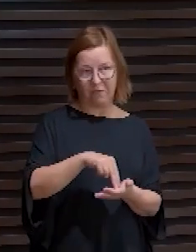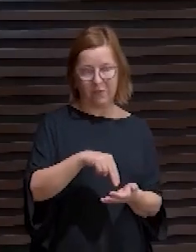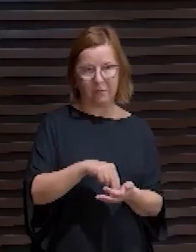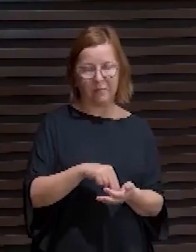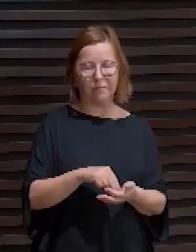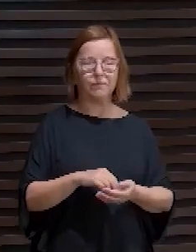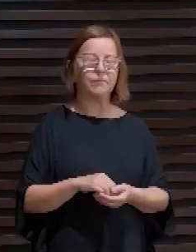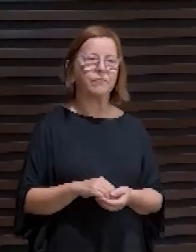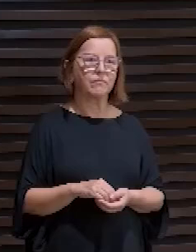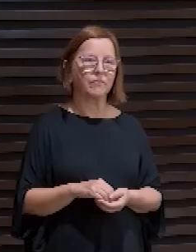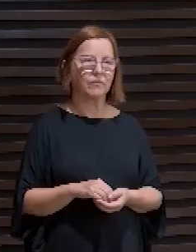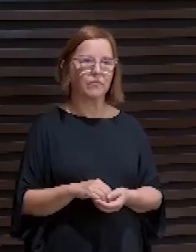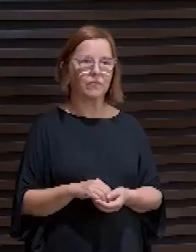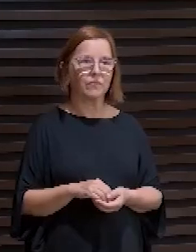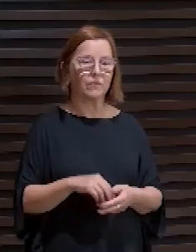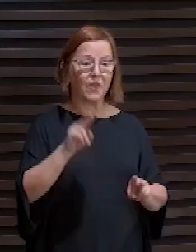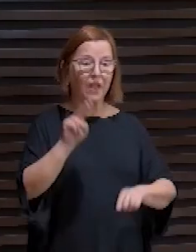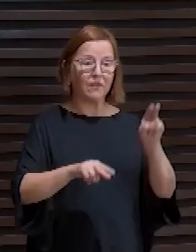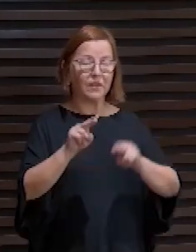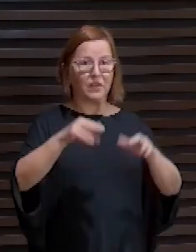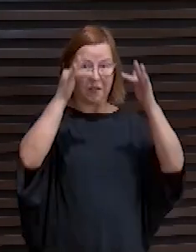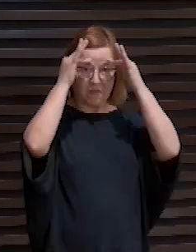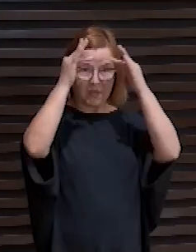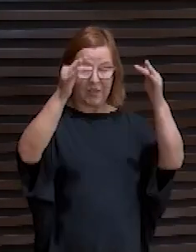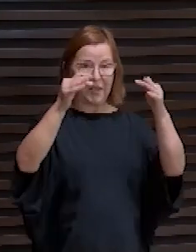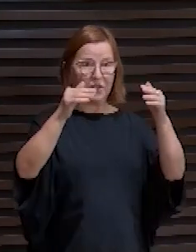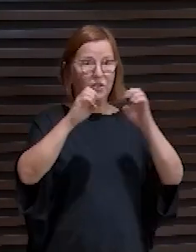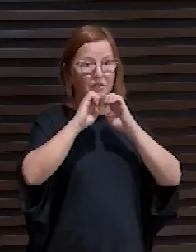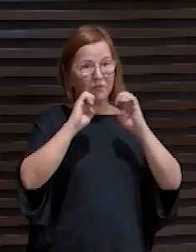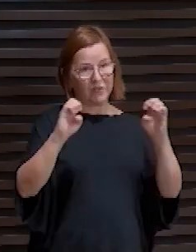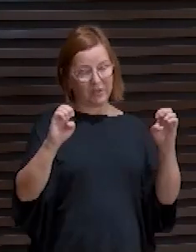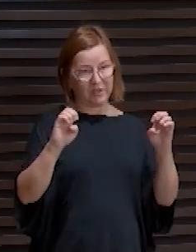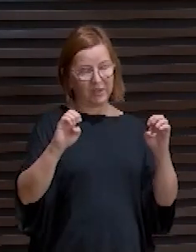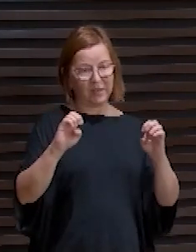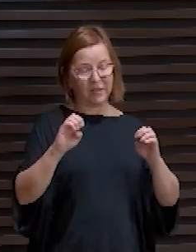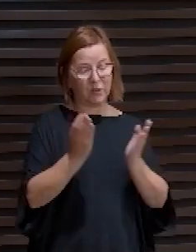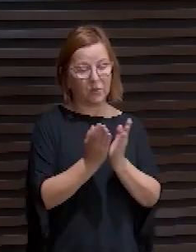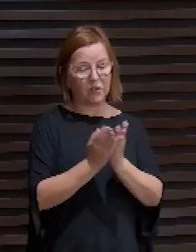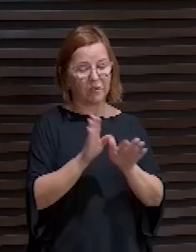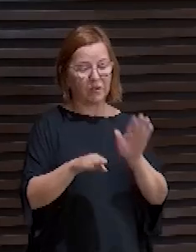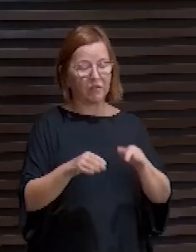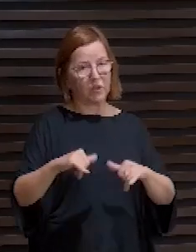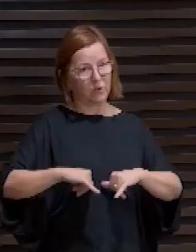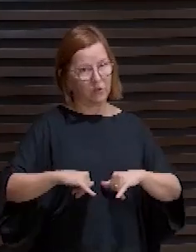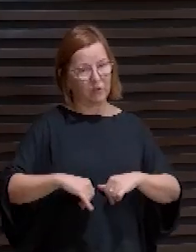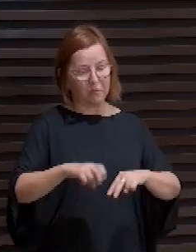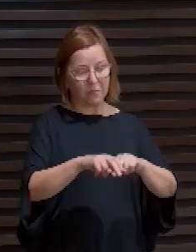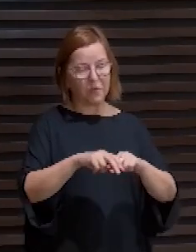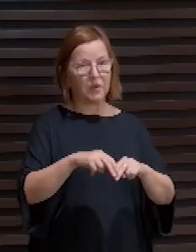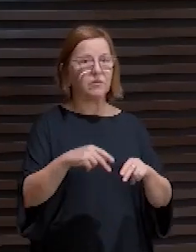avaliação da fidelidade ao Evangelho e da intensidade da rejeição que um cristão pode sofrer por seu testemunho